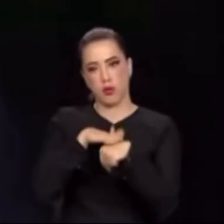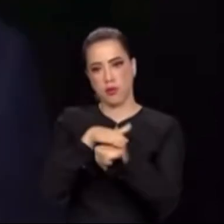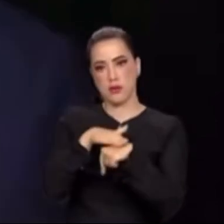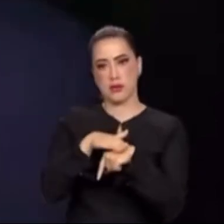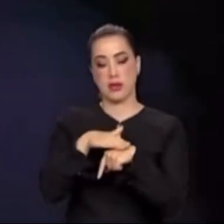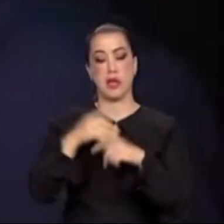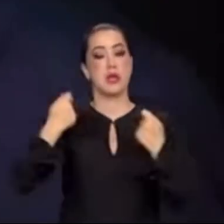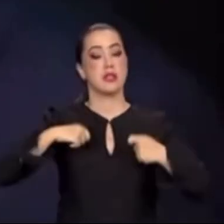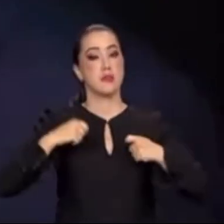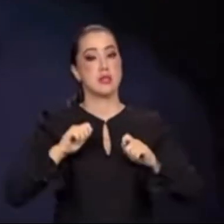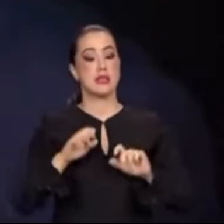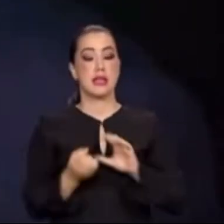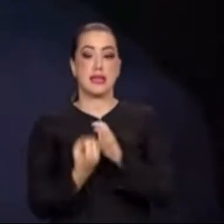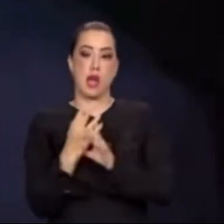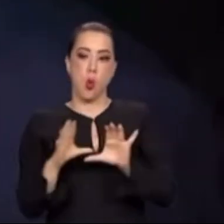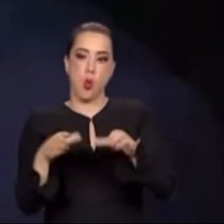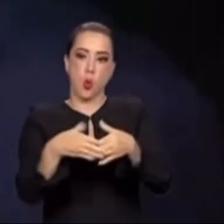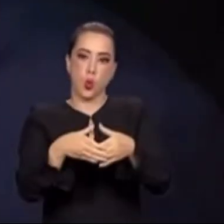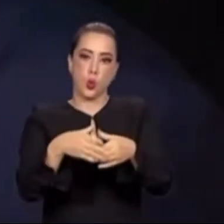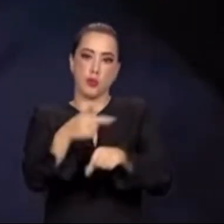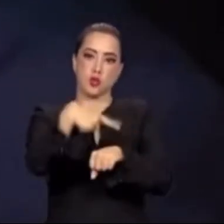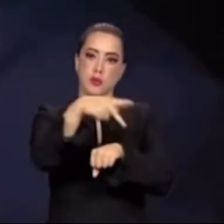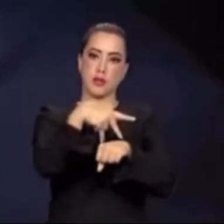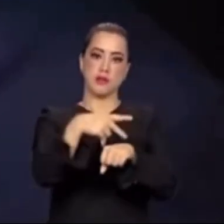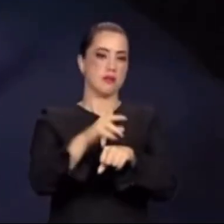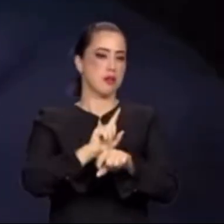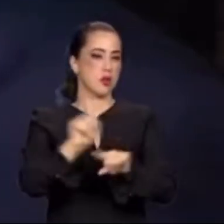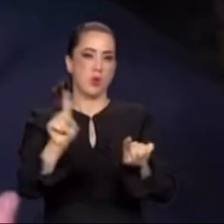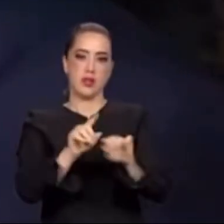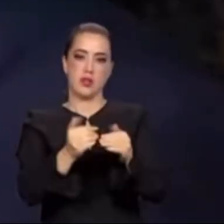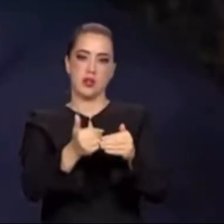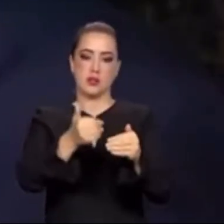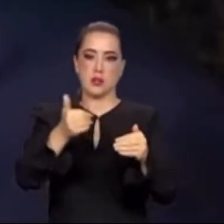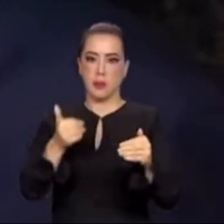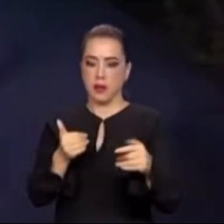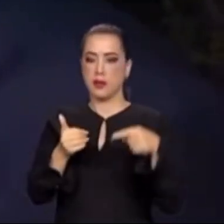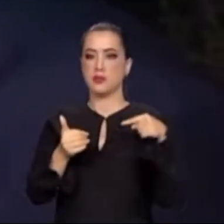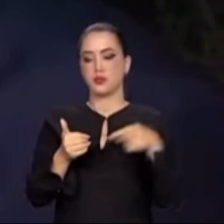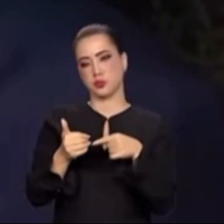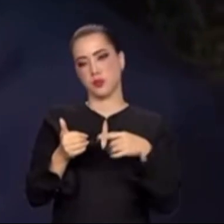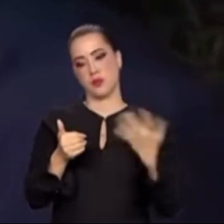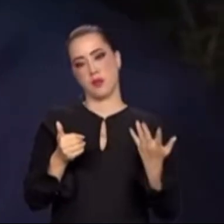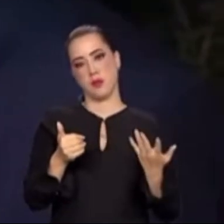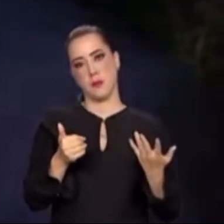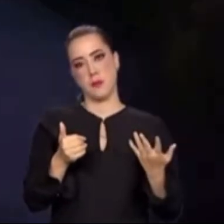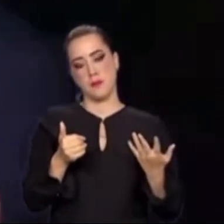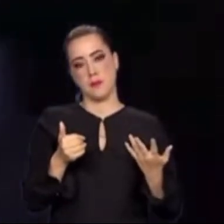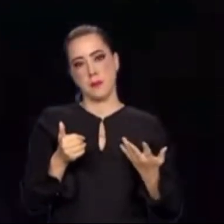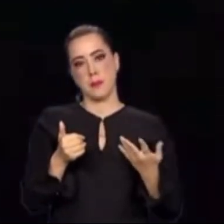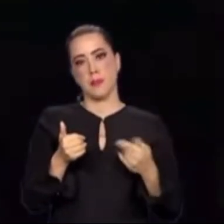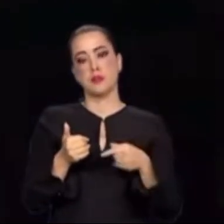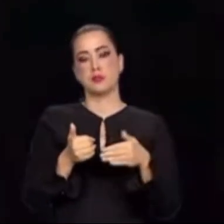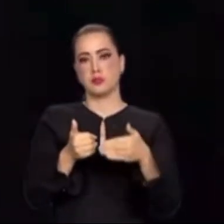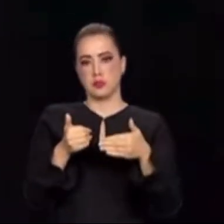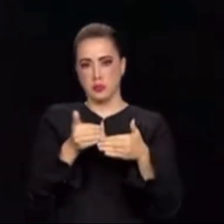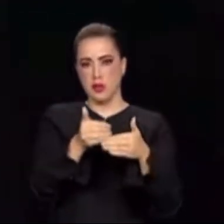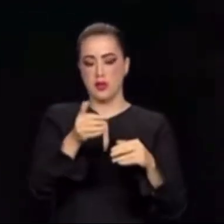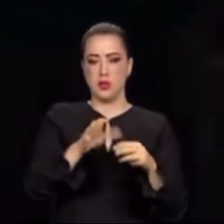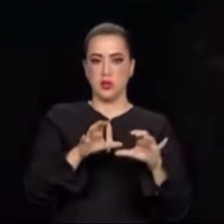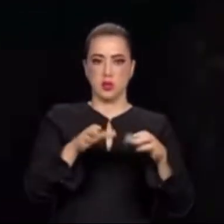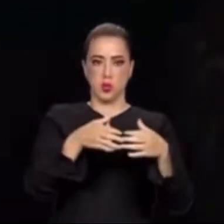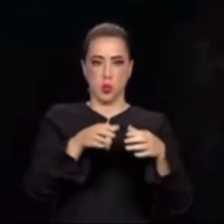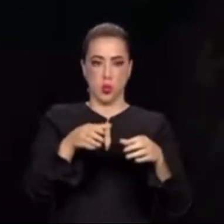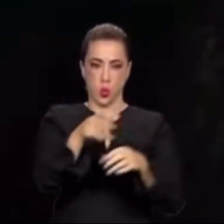um grupo de países que não estão envolvidos diretamente ou indiretamente na guerra da Rússia